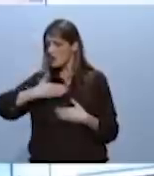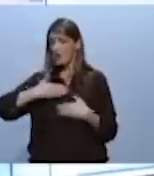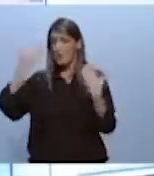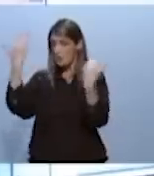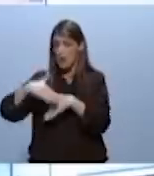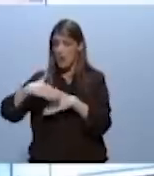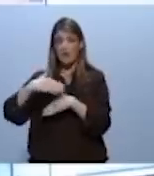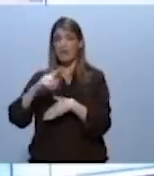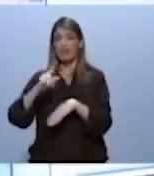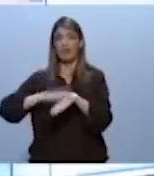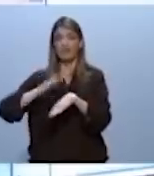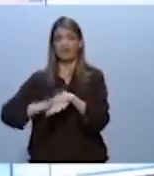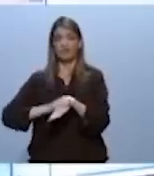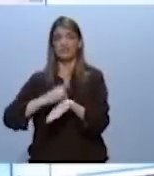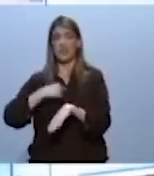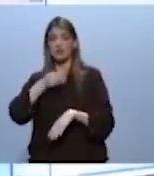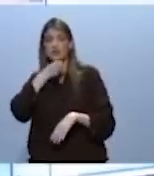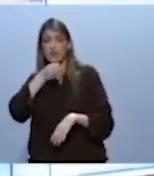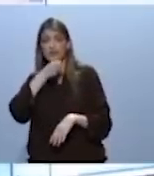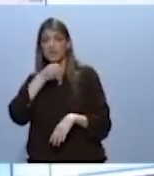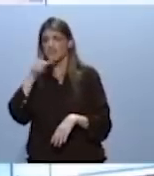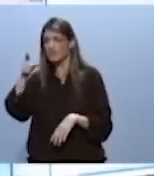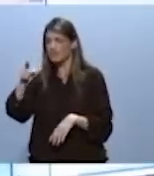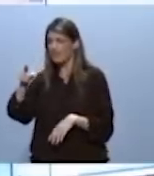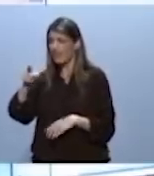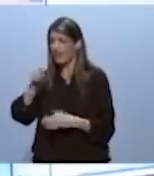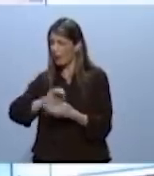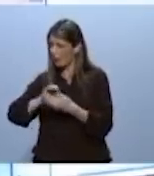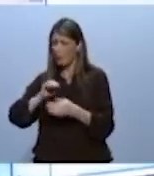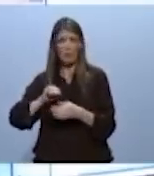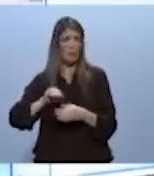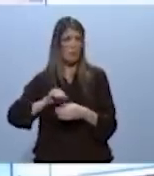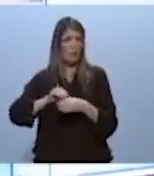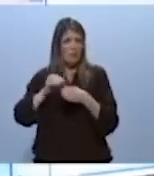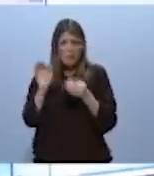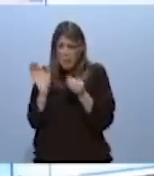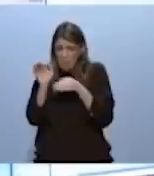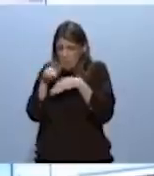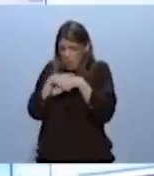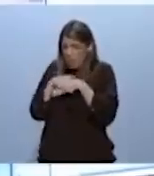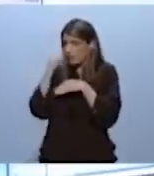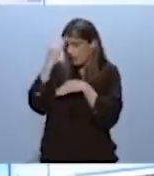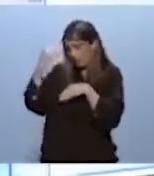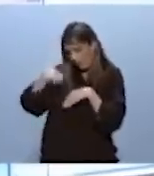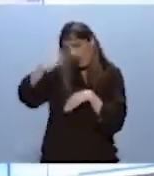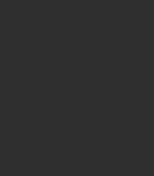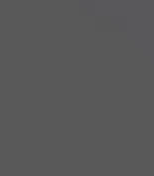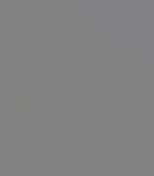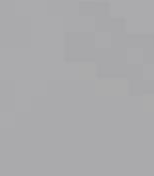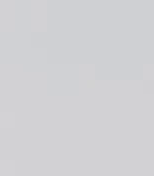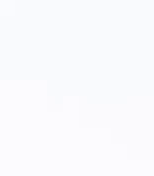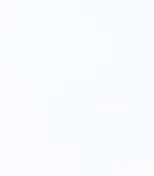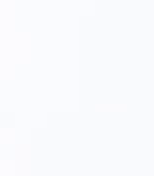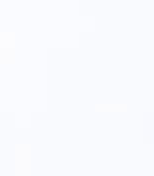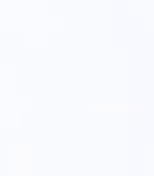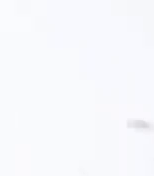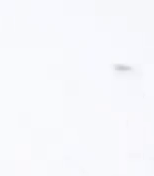Eu tenho dois cursos se tiver enfiar a cabeça debaixo do rabo para entender o que que eu sou tá